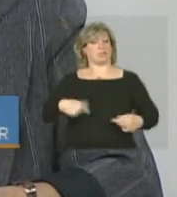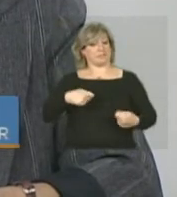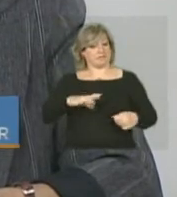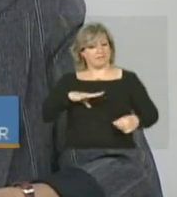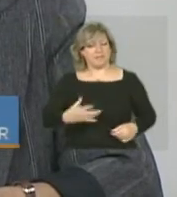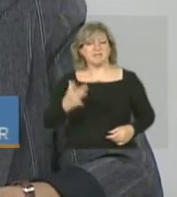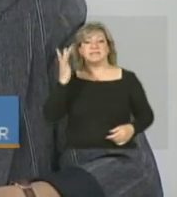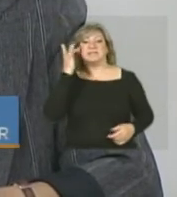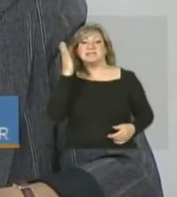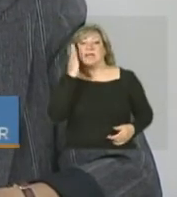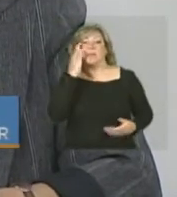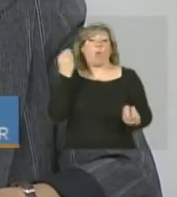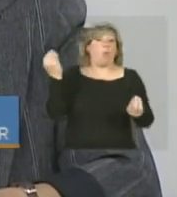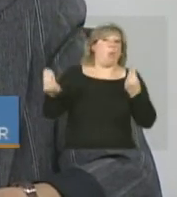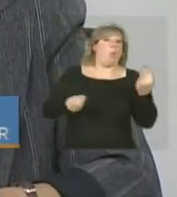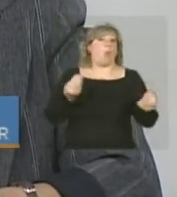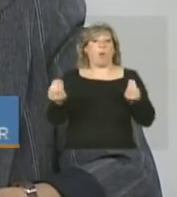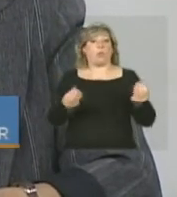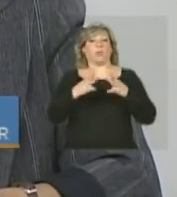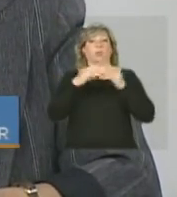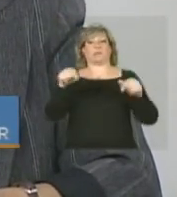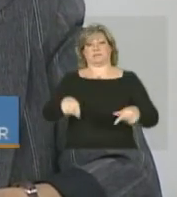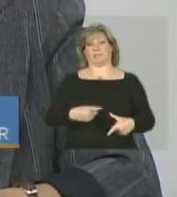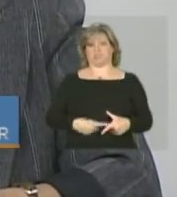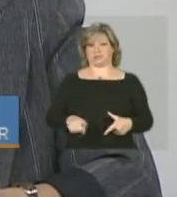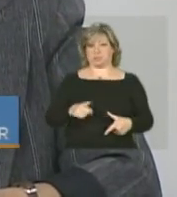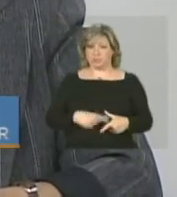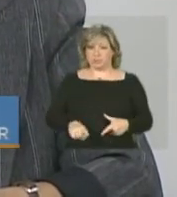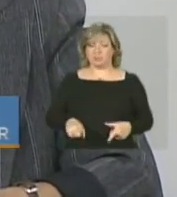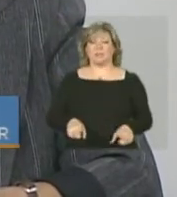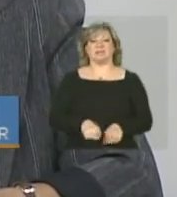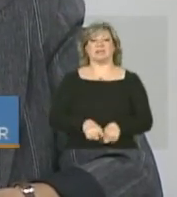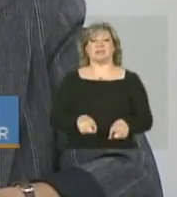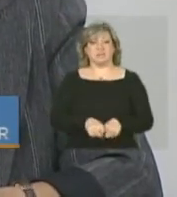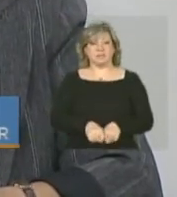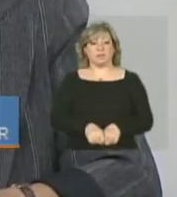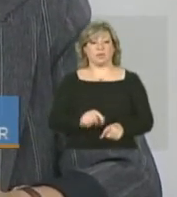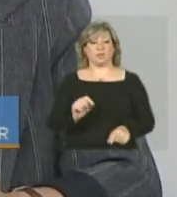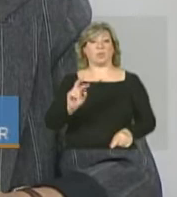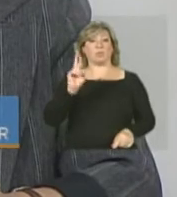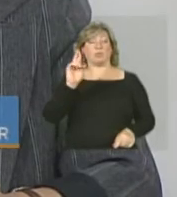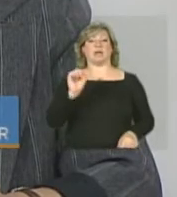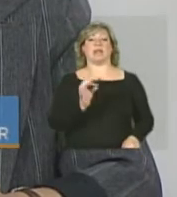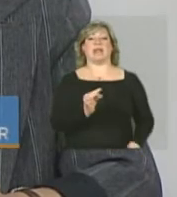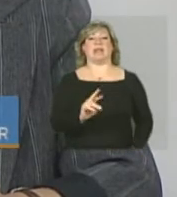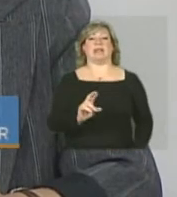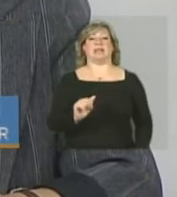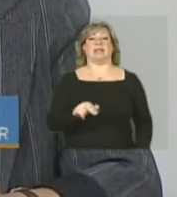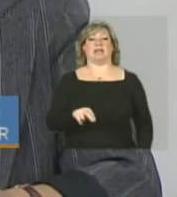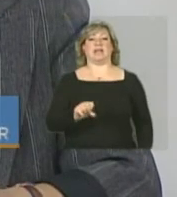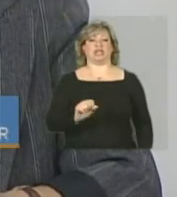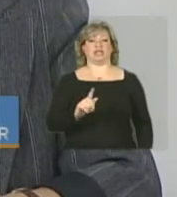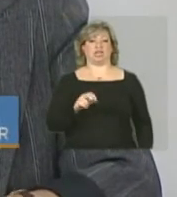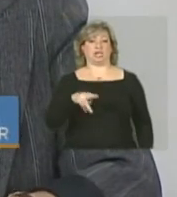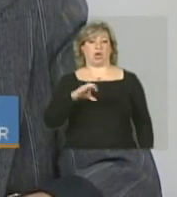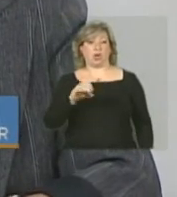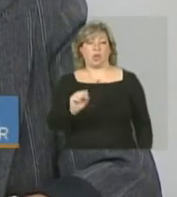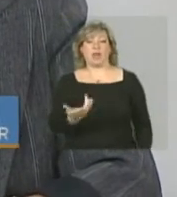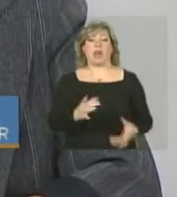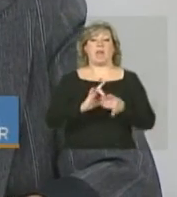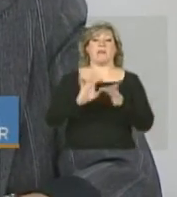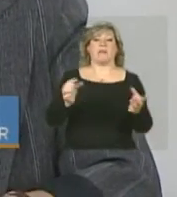enfrentar. A ameaça em relação também ao que representa a liberação dos transgênicos. Então,